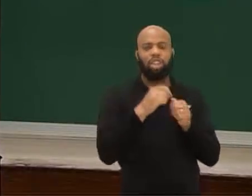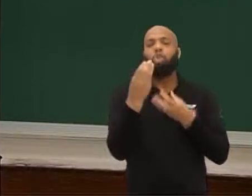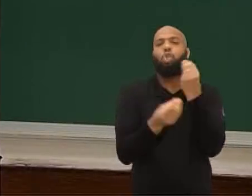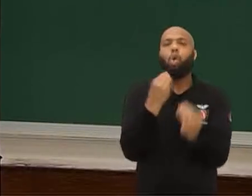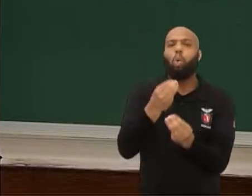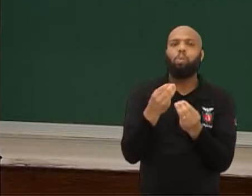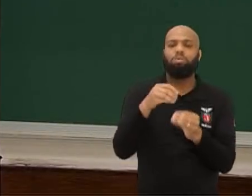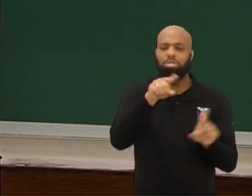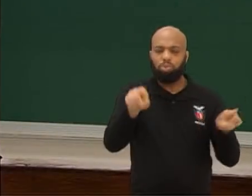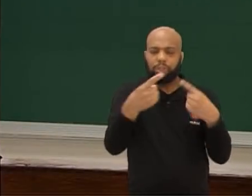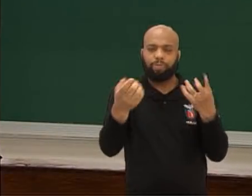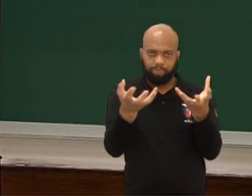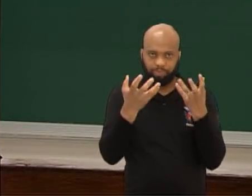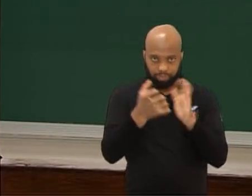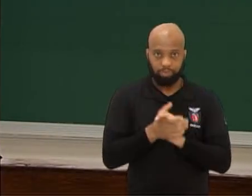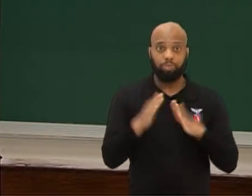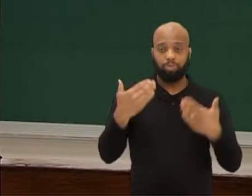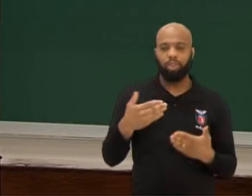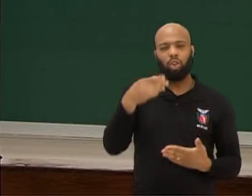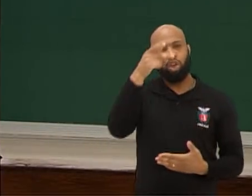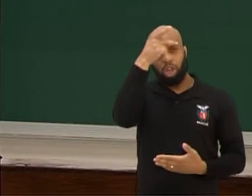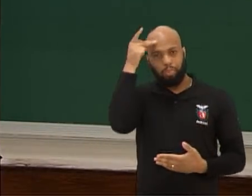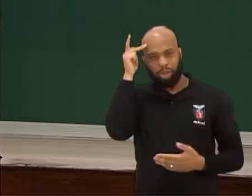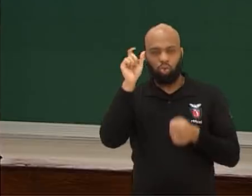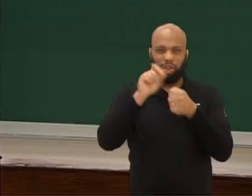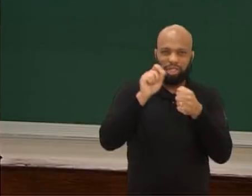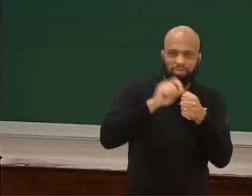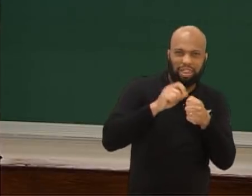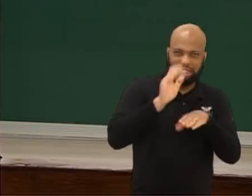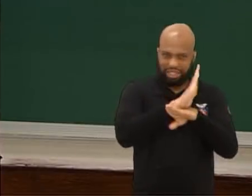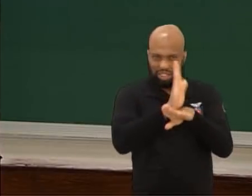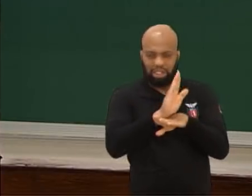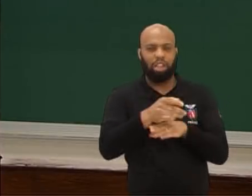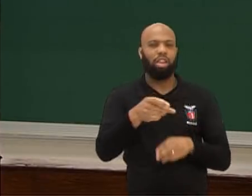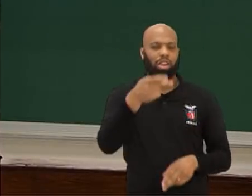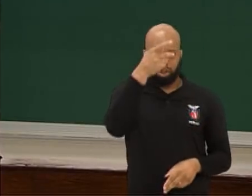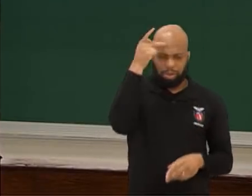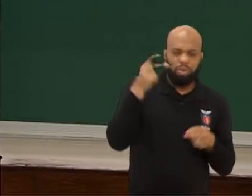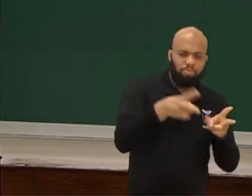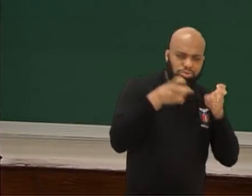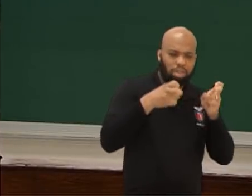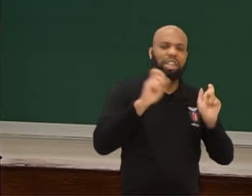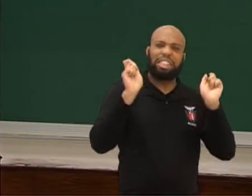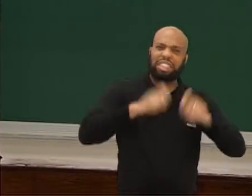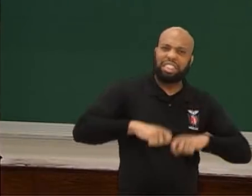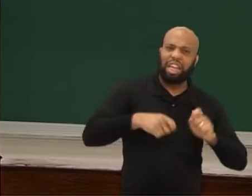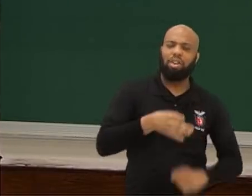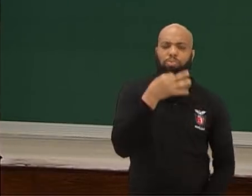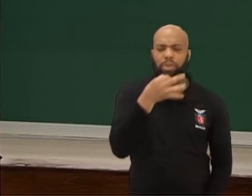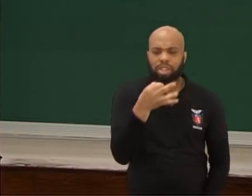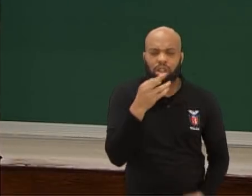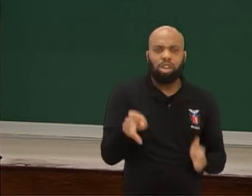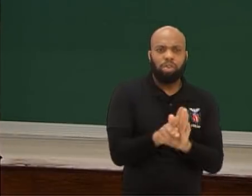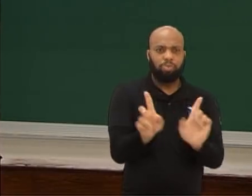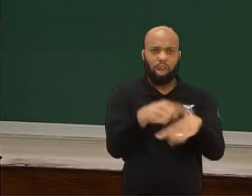da projeção, o cineasta começou a perceber que tinha a possibilidade dele fazer as sugestões da música de acordo com a necessidade